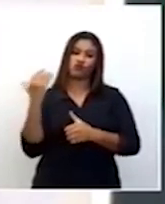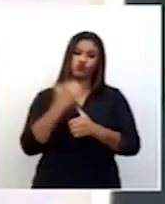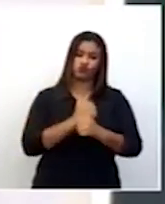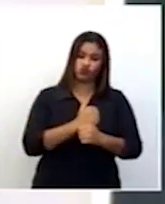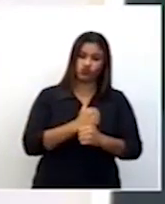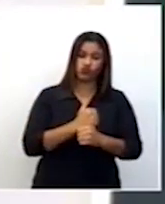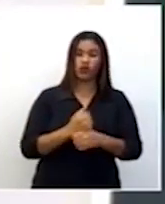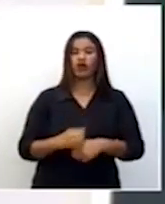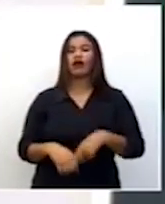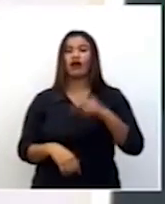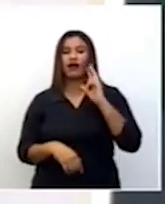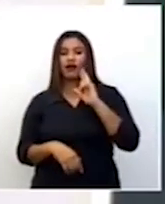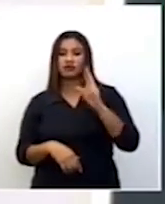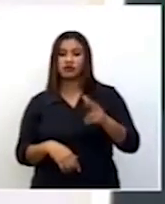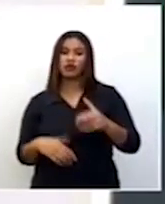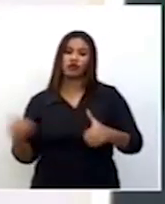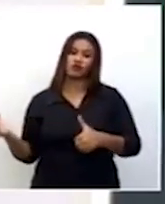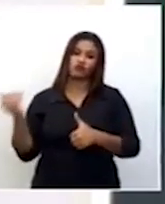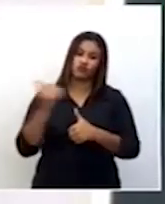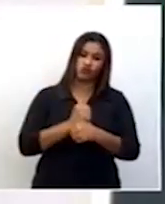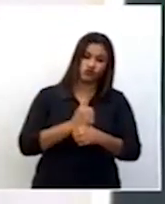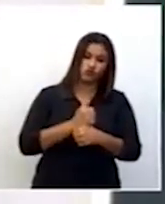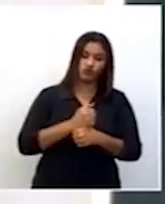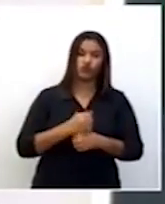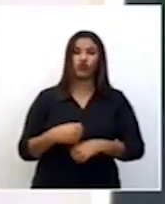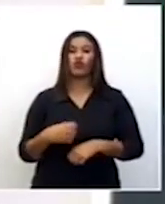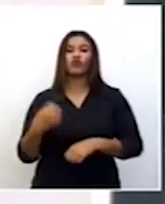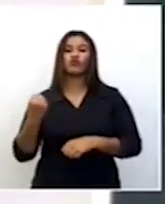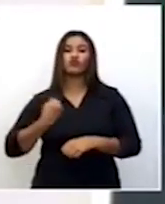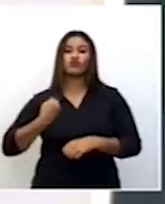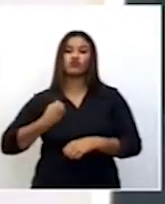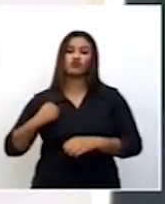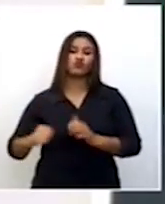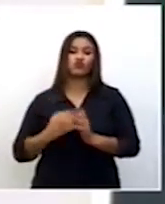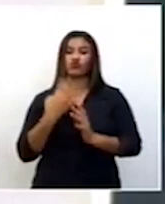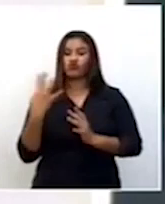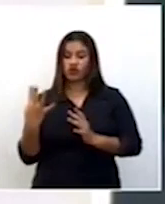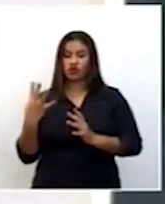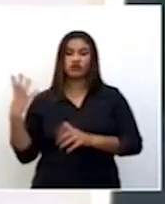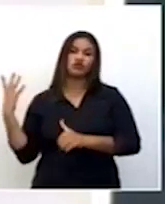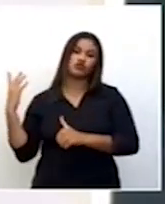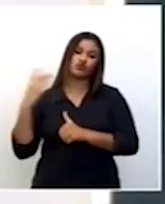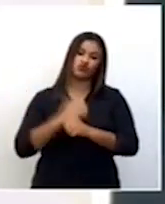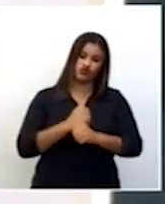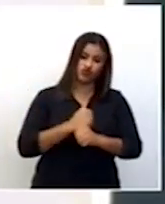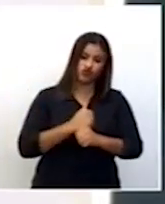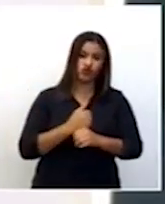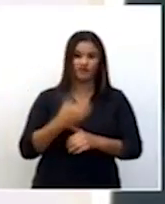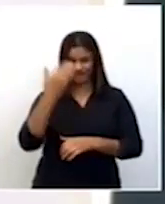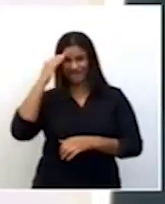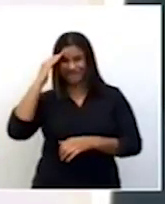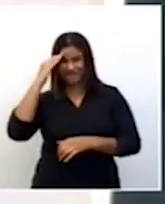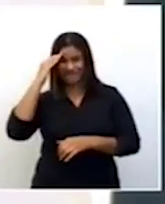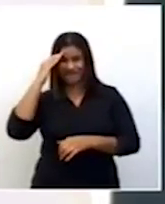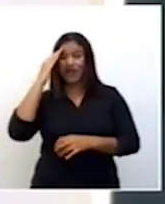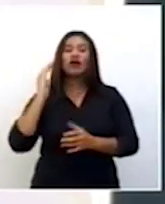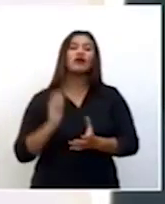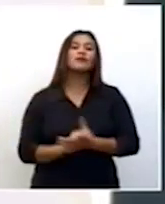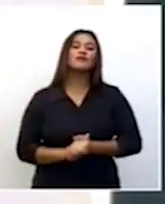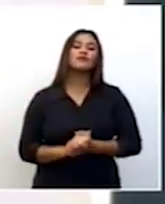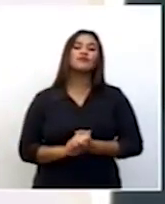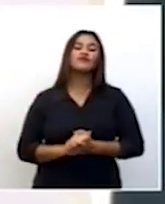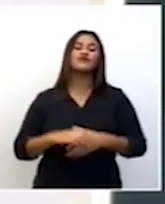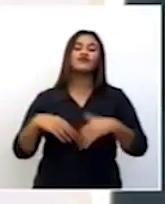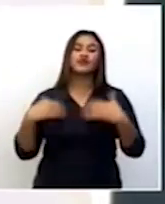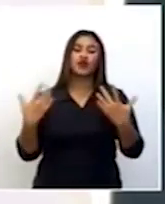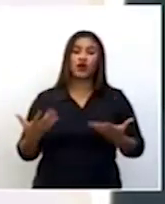15 elementos, então eu quero somar os 15 primeiros elementos. Substituí aqui por 15. Basicamente eu fiz isso. O que eu vou fazer, que é